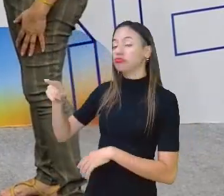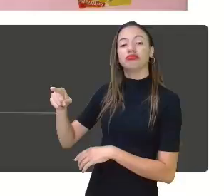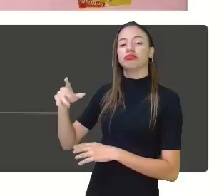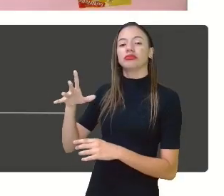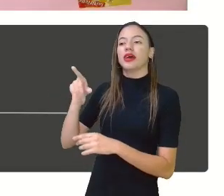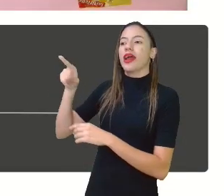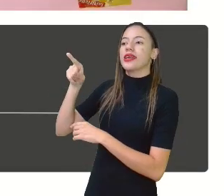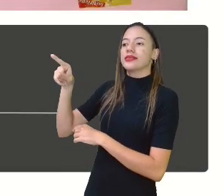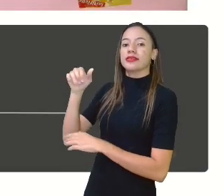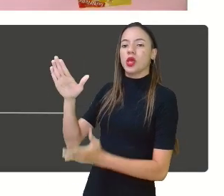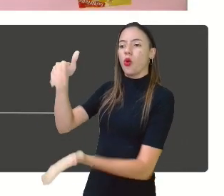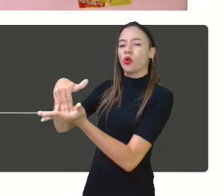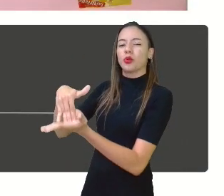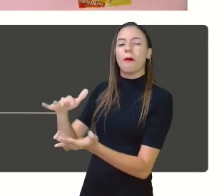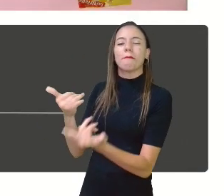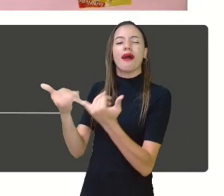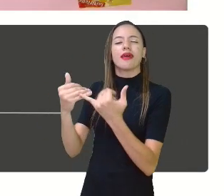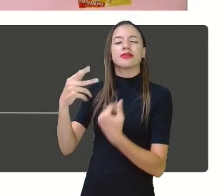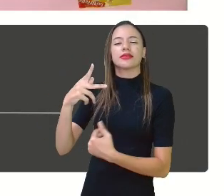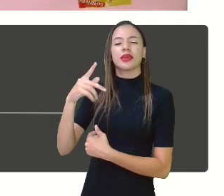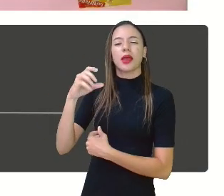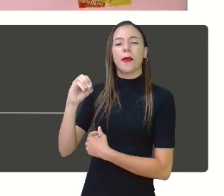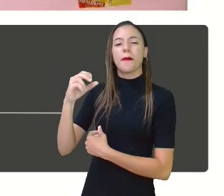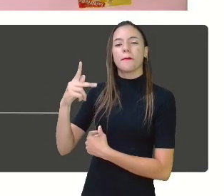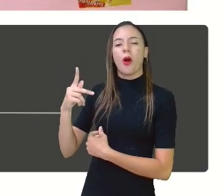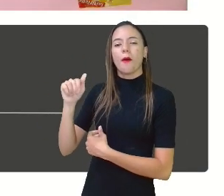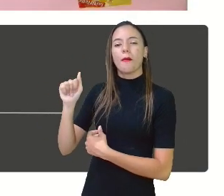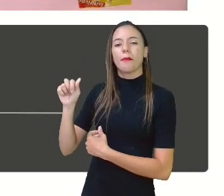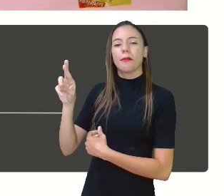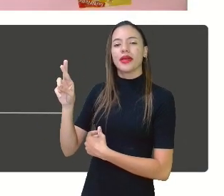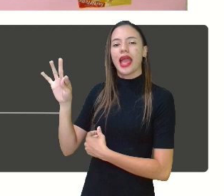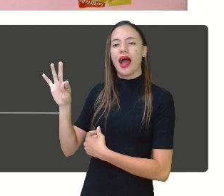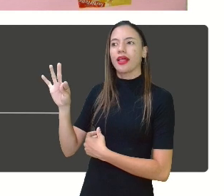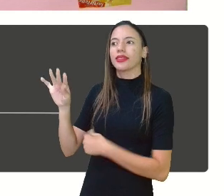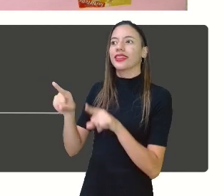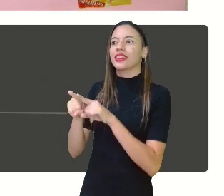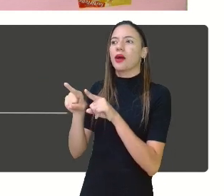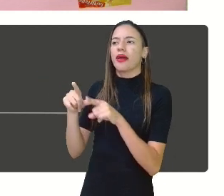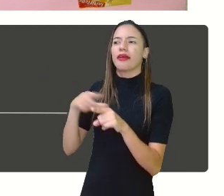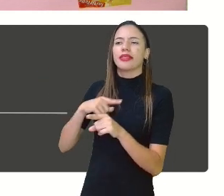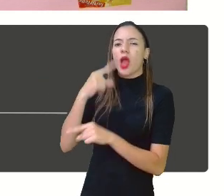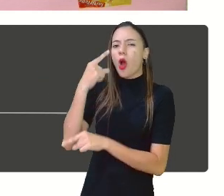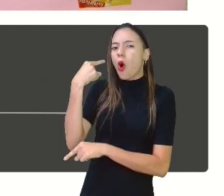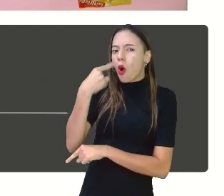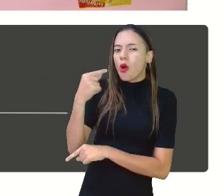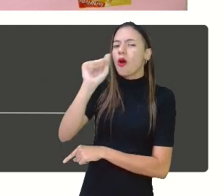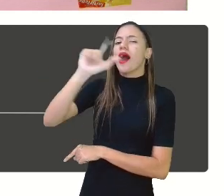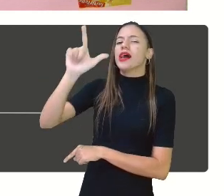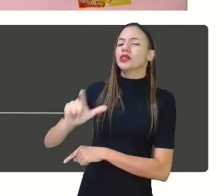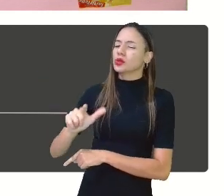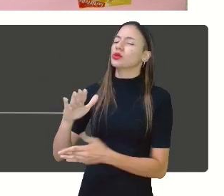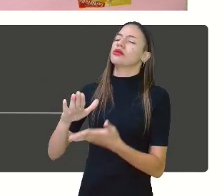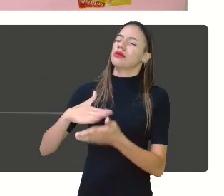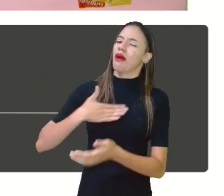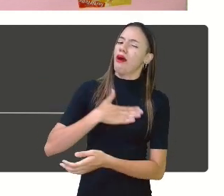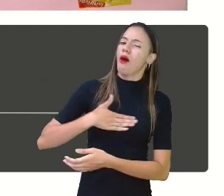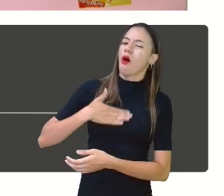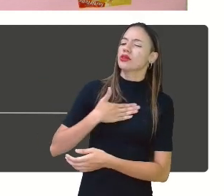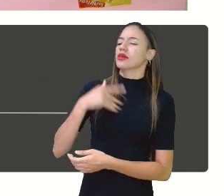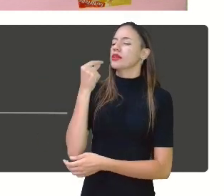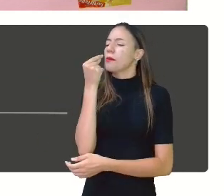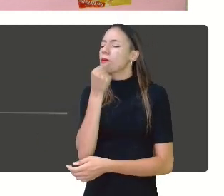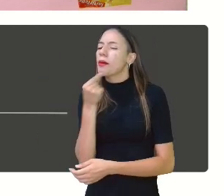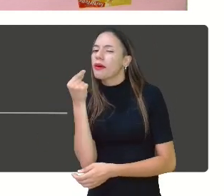Foi, né? A pessoa realmente é bem pop art, deve ter o olhinho azul, gosta de pintar os olhos. Gosta de botar